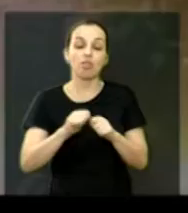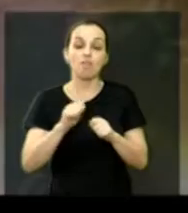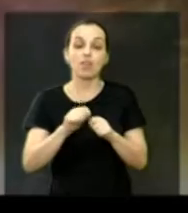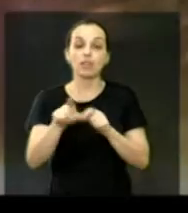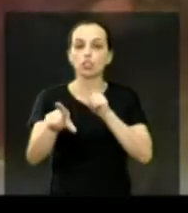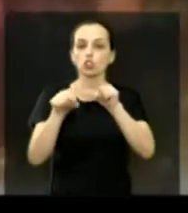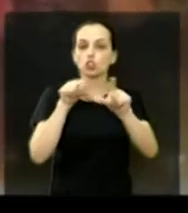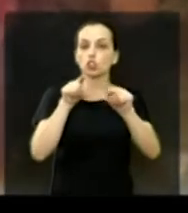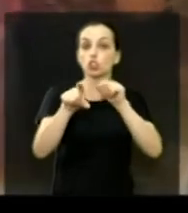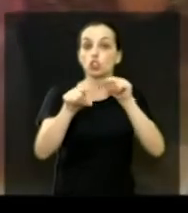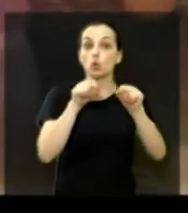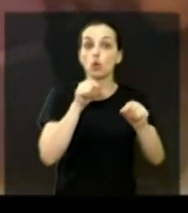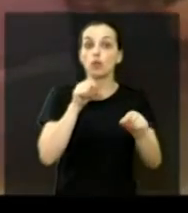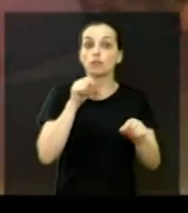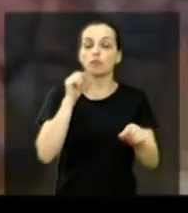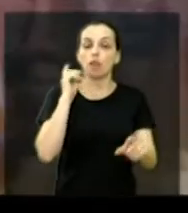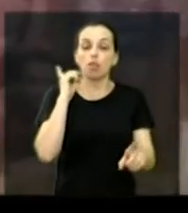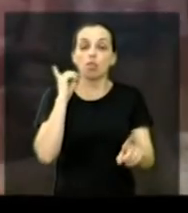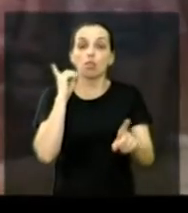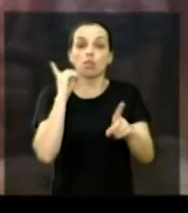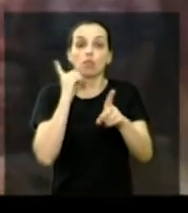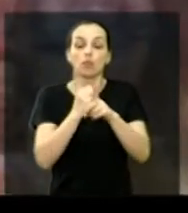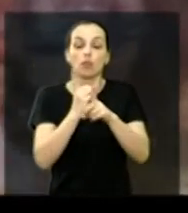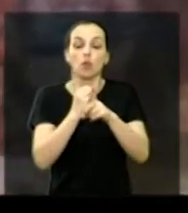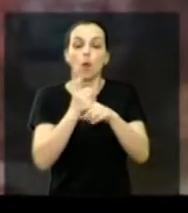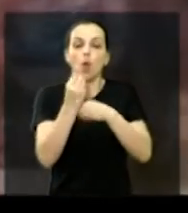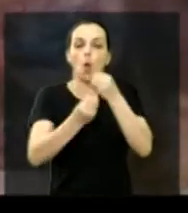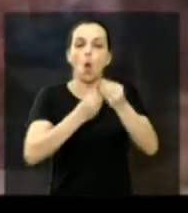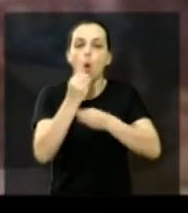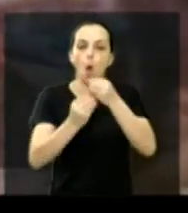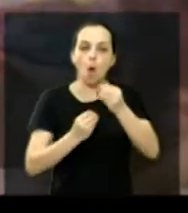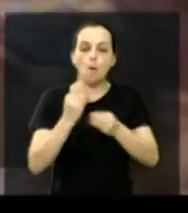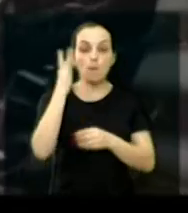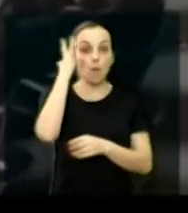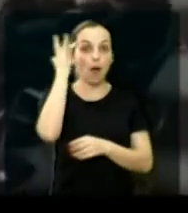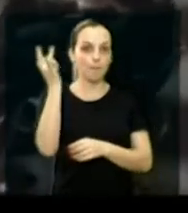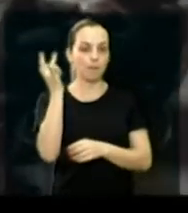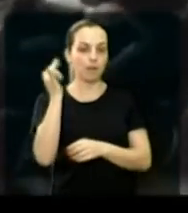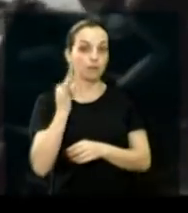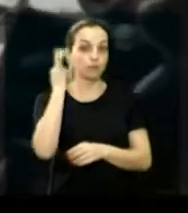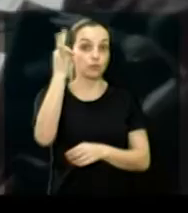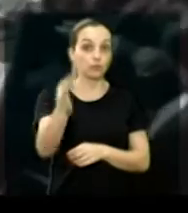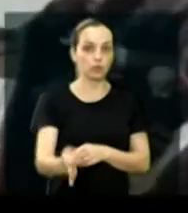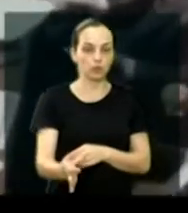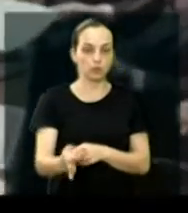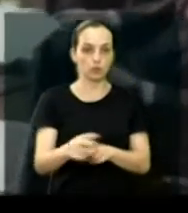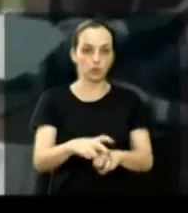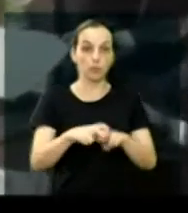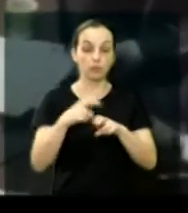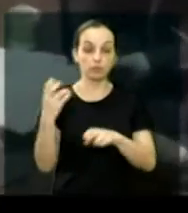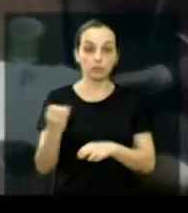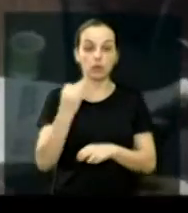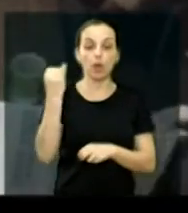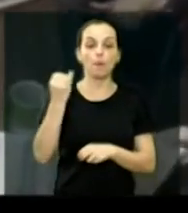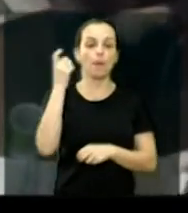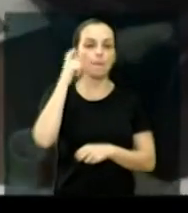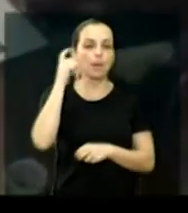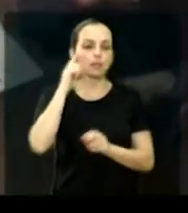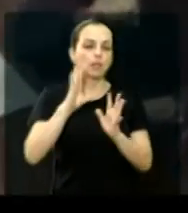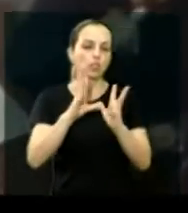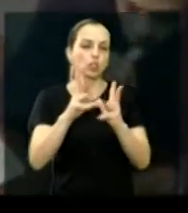podem determinar como vai ser o seu amanhã por isso é tão importante pensar em tudo que